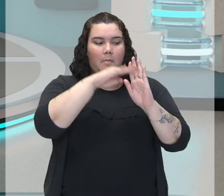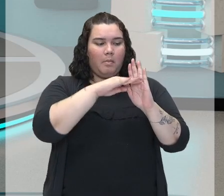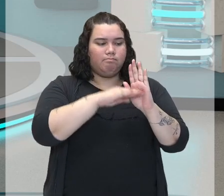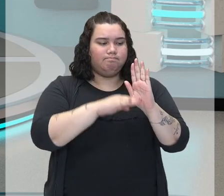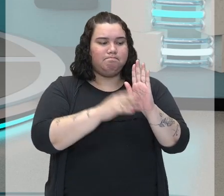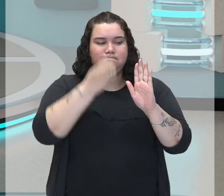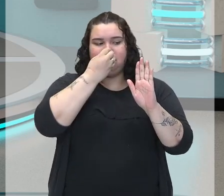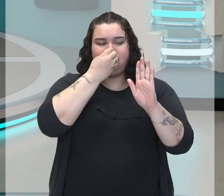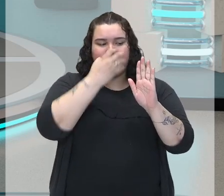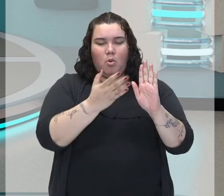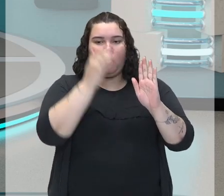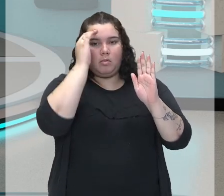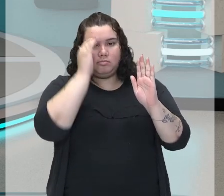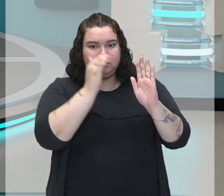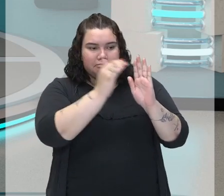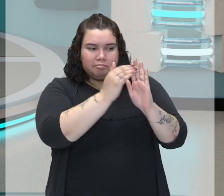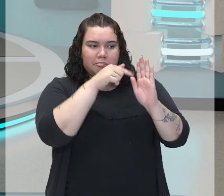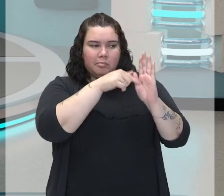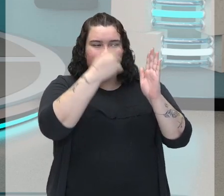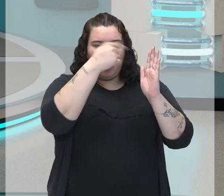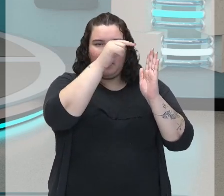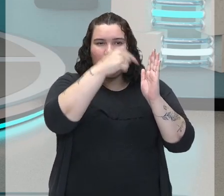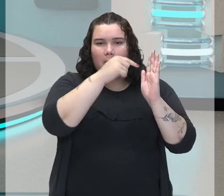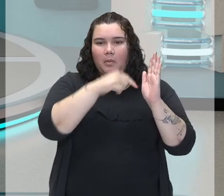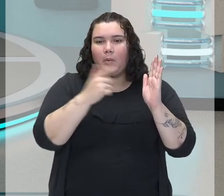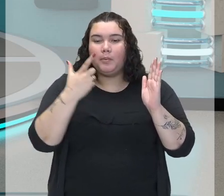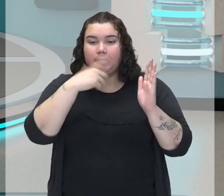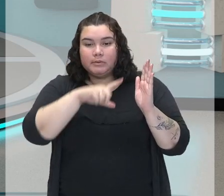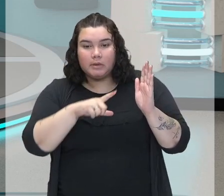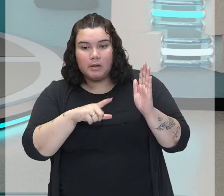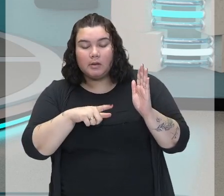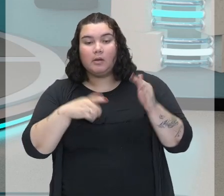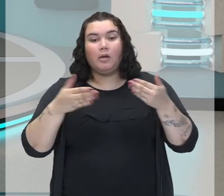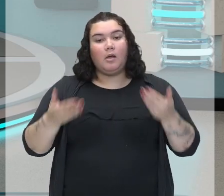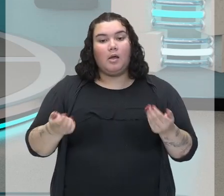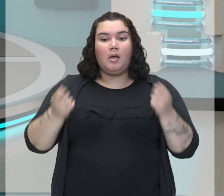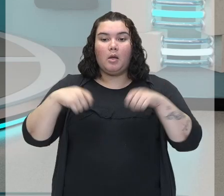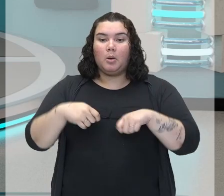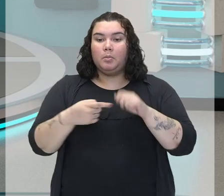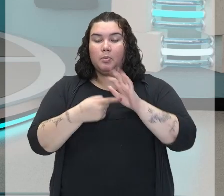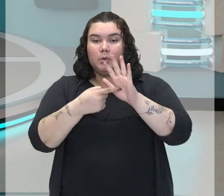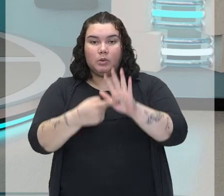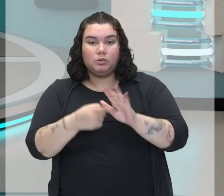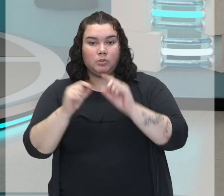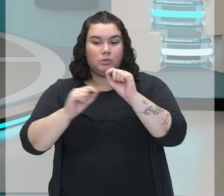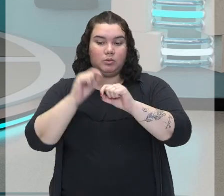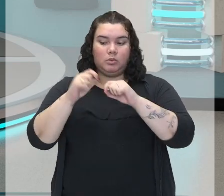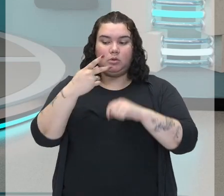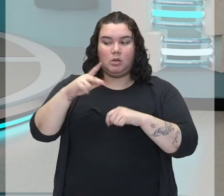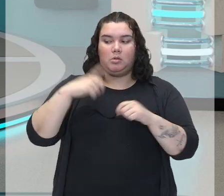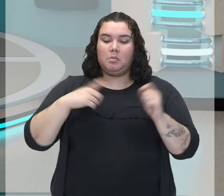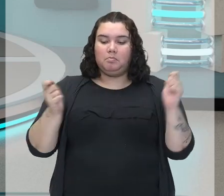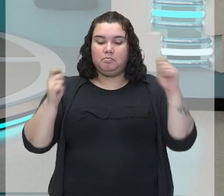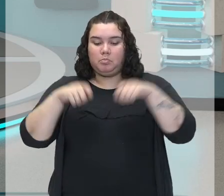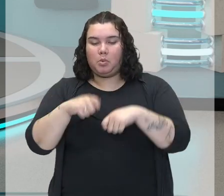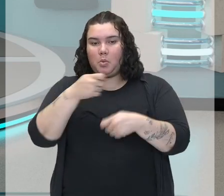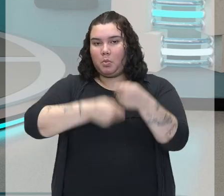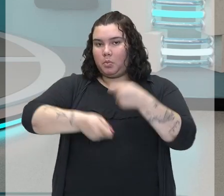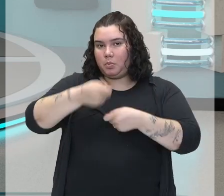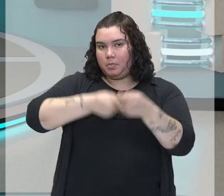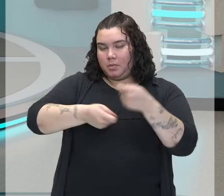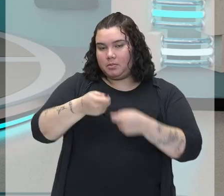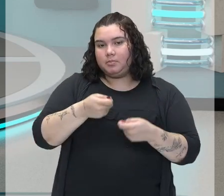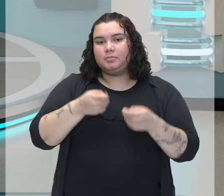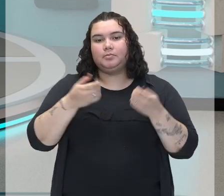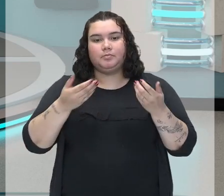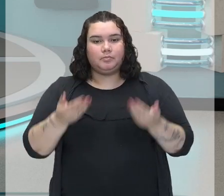né, consegue realmente realizar o evento lá, é uma forma de demonstrar o seu poder econômico. Né?